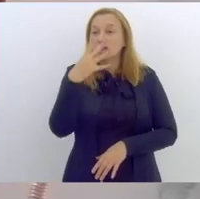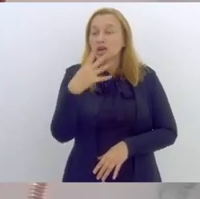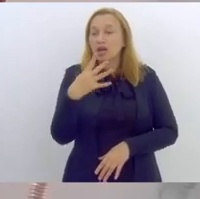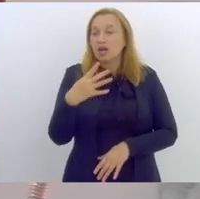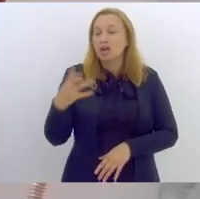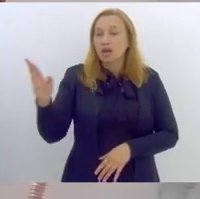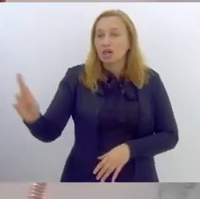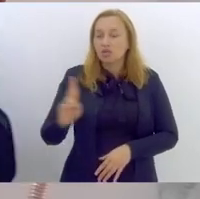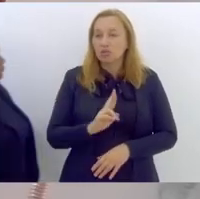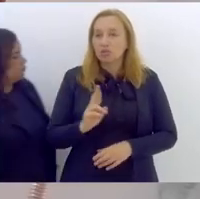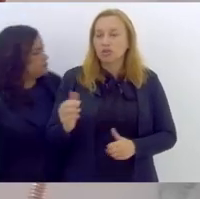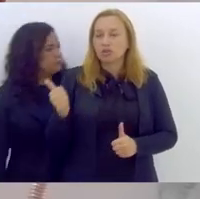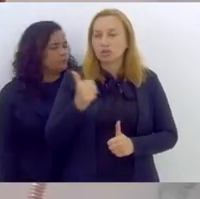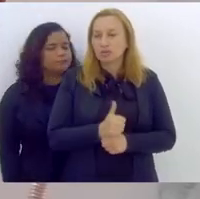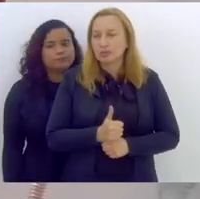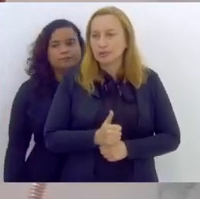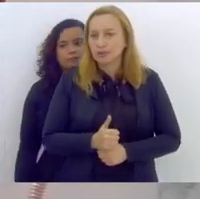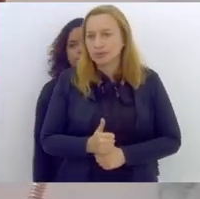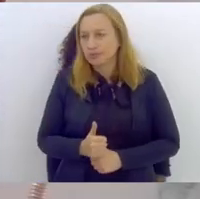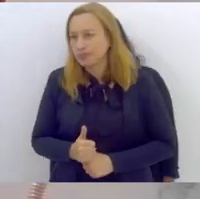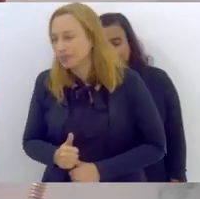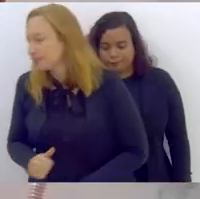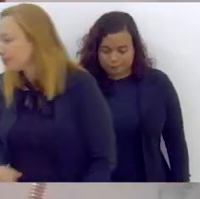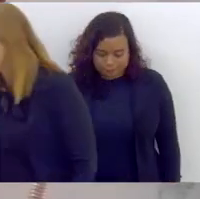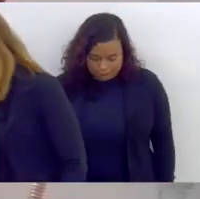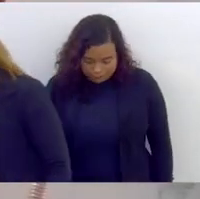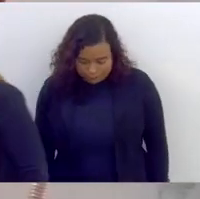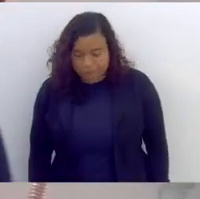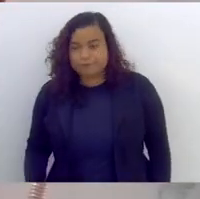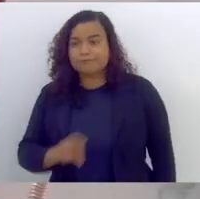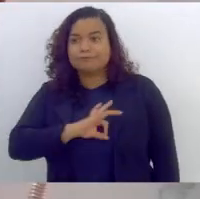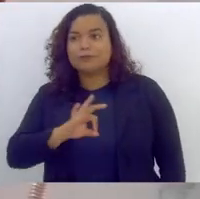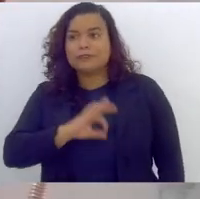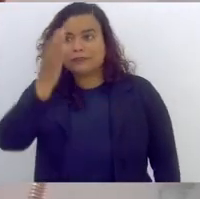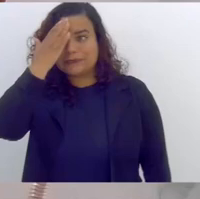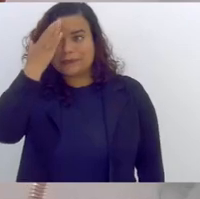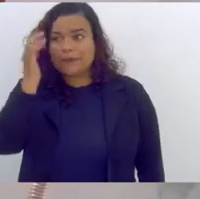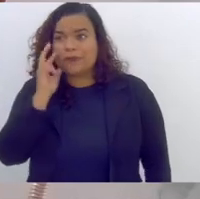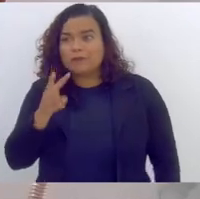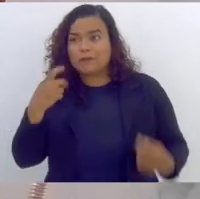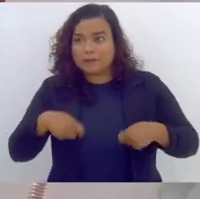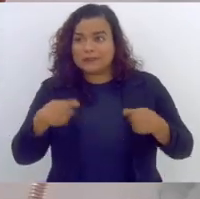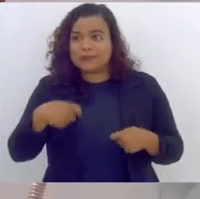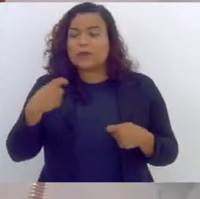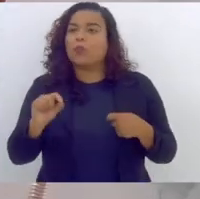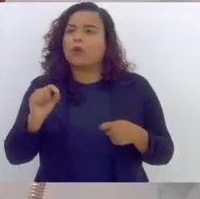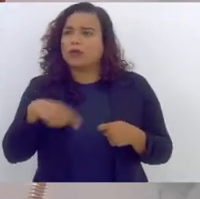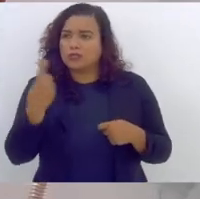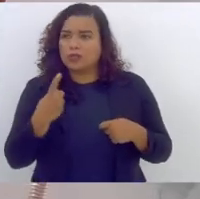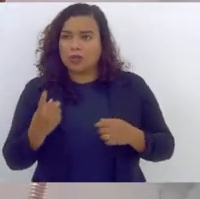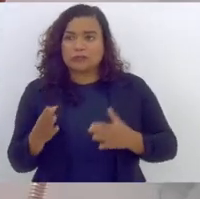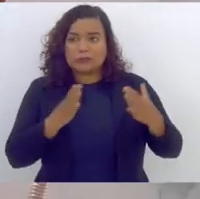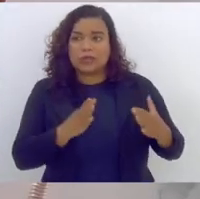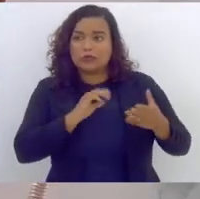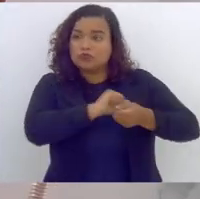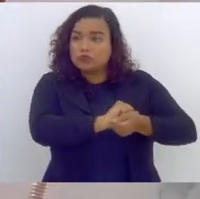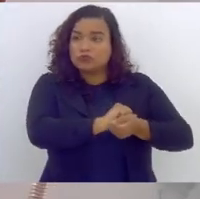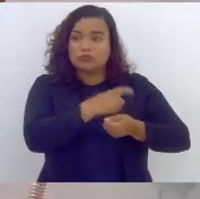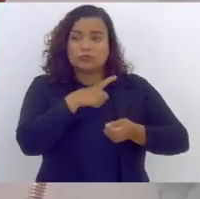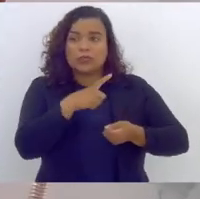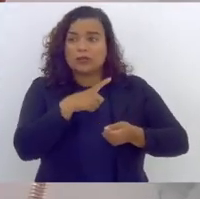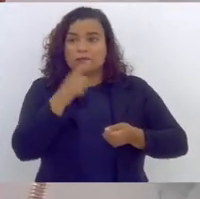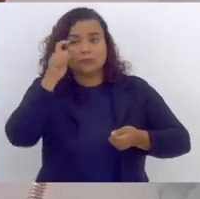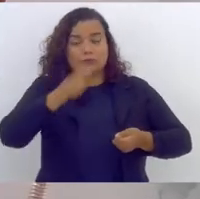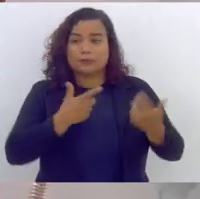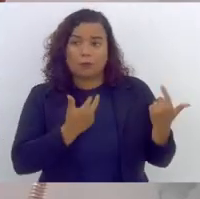mãos e que a polícia civil consiga compreender que a gente está do mesmo lado a gente está tentando ajudar da mesma do mesmo lado que o interesse